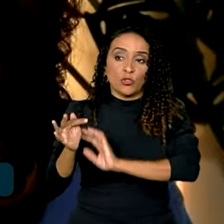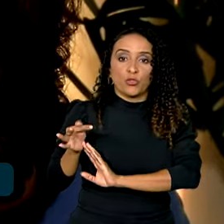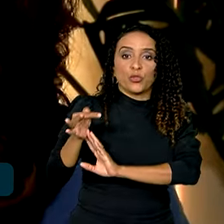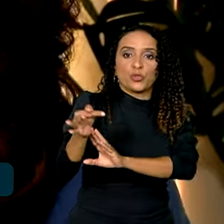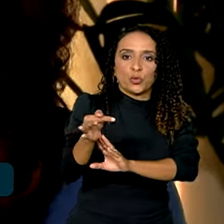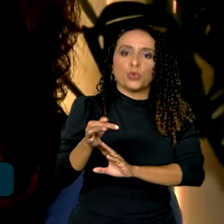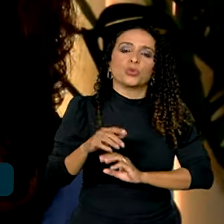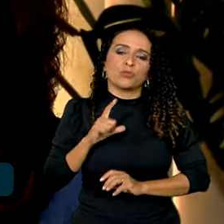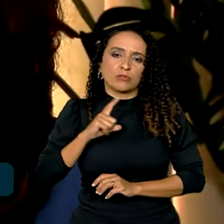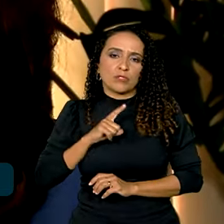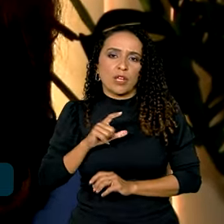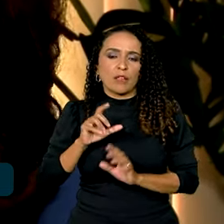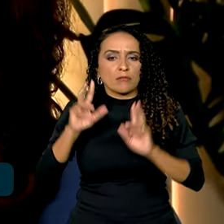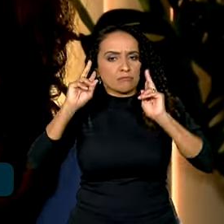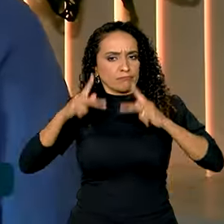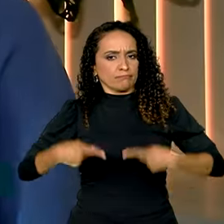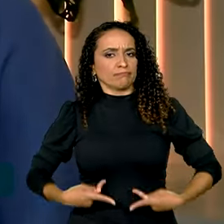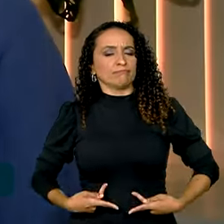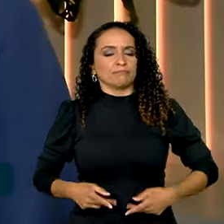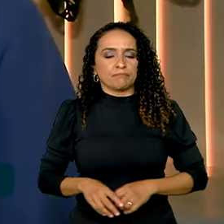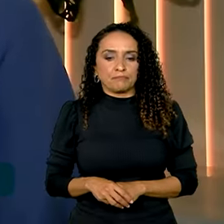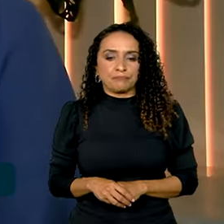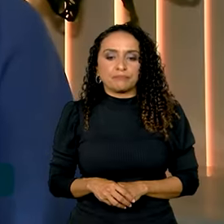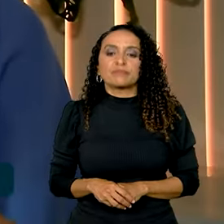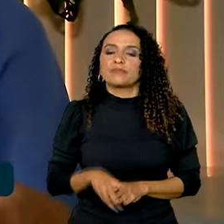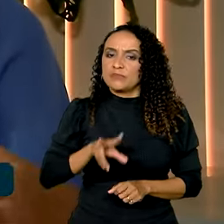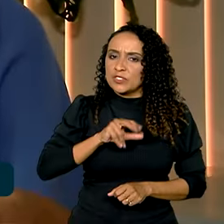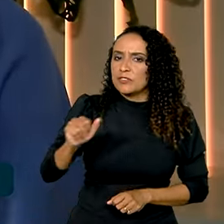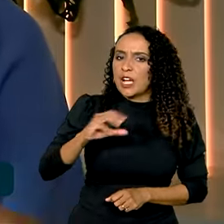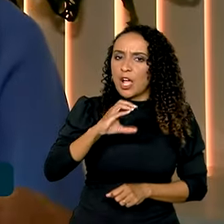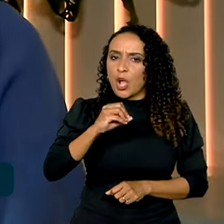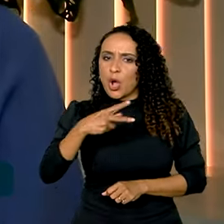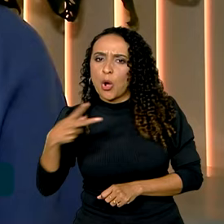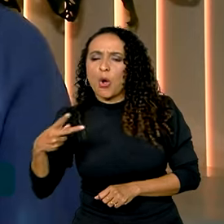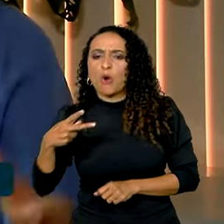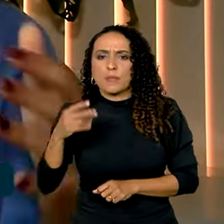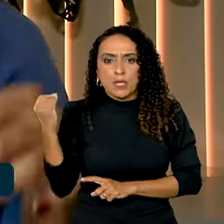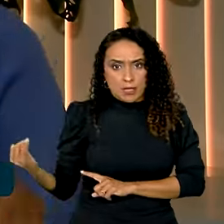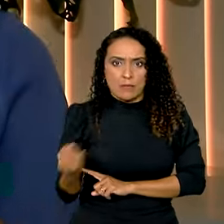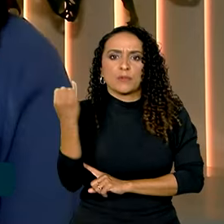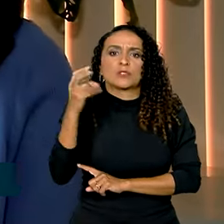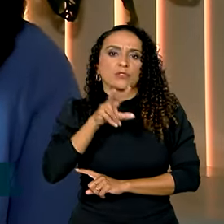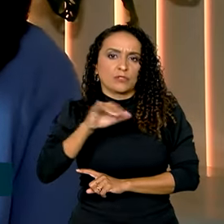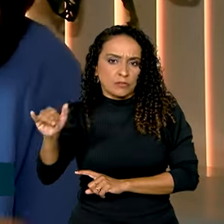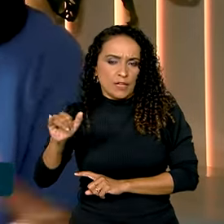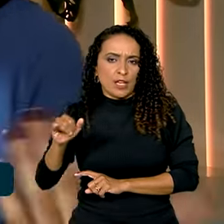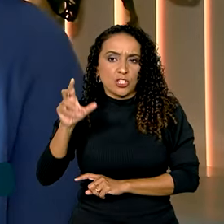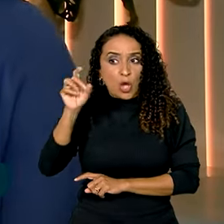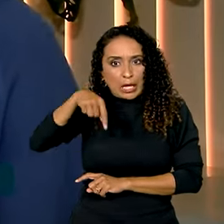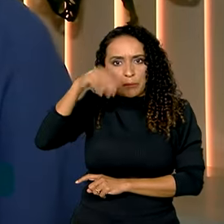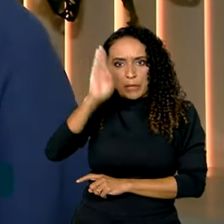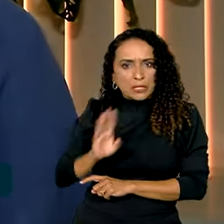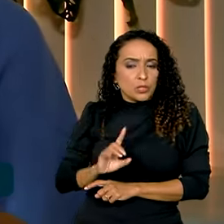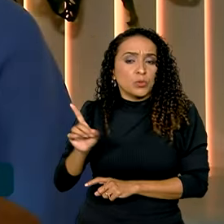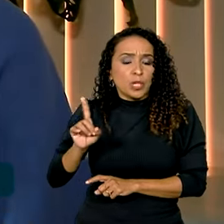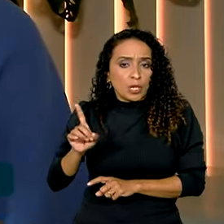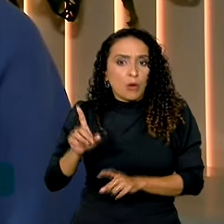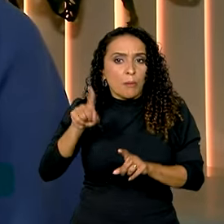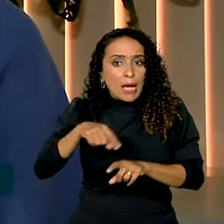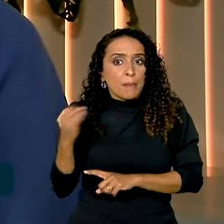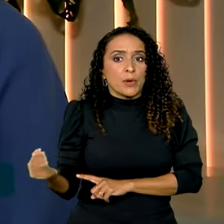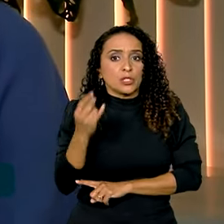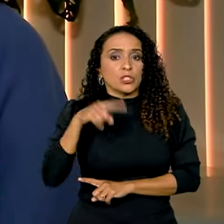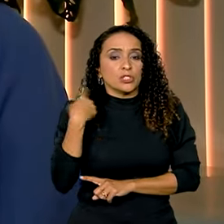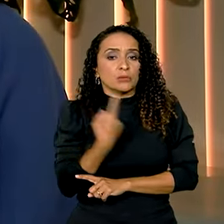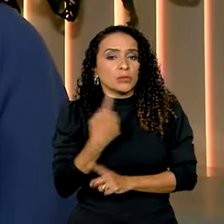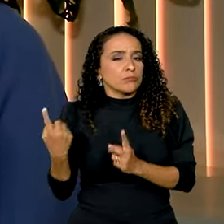que teremos como humanidade. Vai ser uma COP muito relevante, não só por estar no Brasil, relevante para a gente, mas do